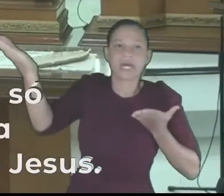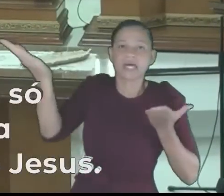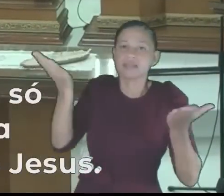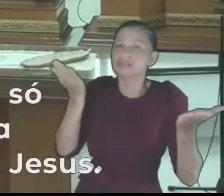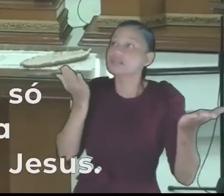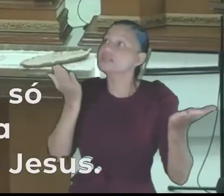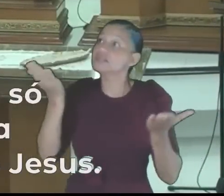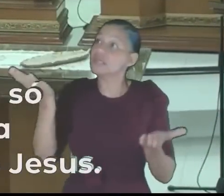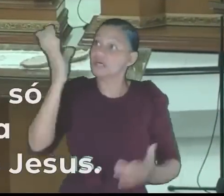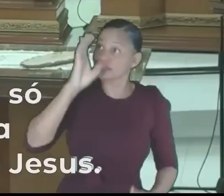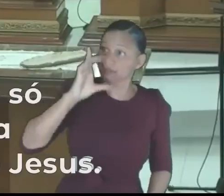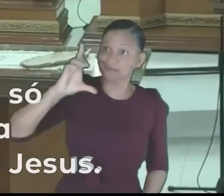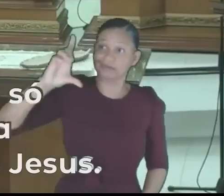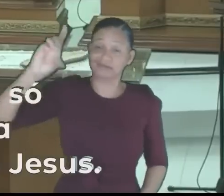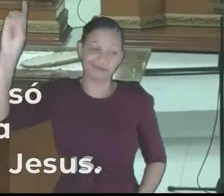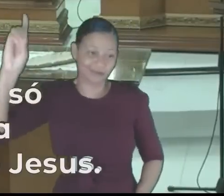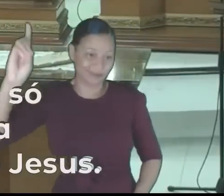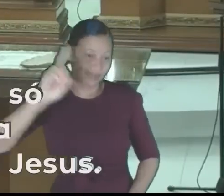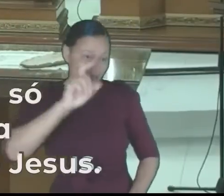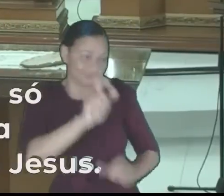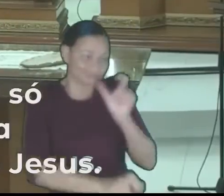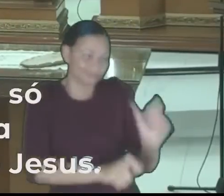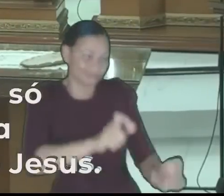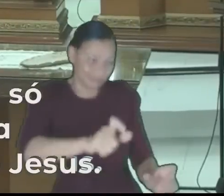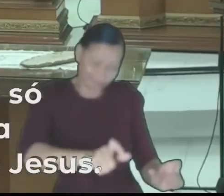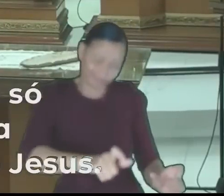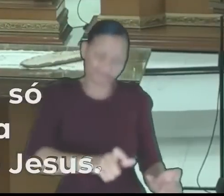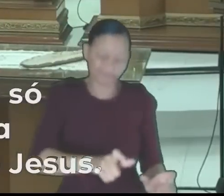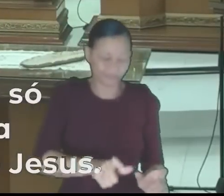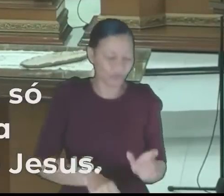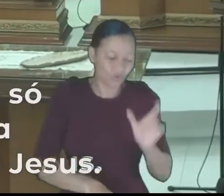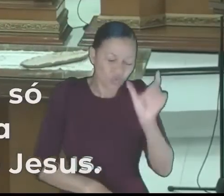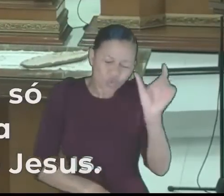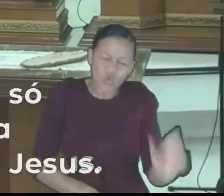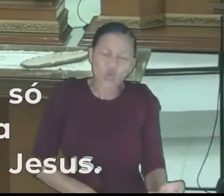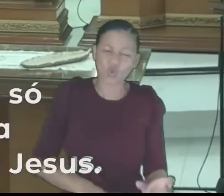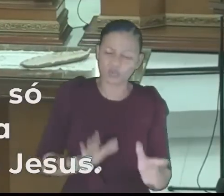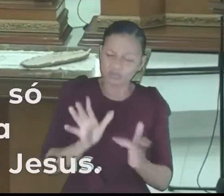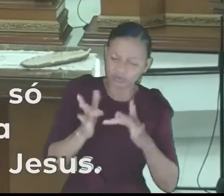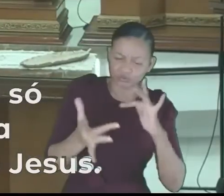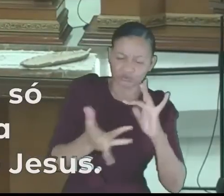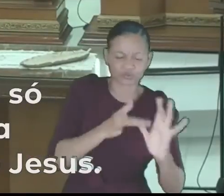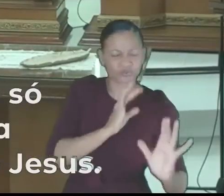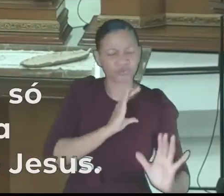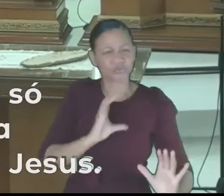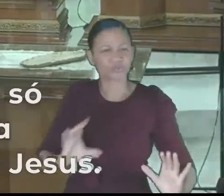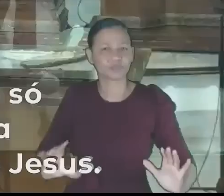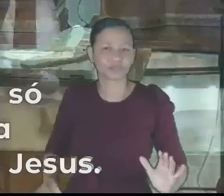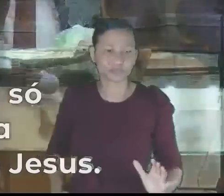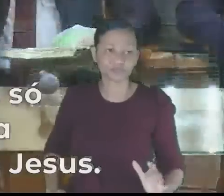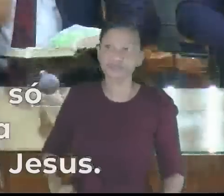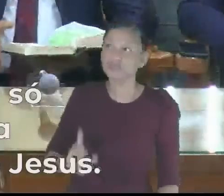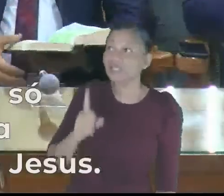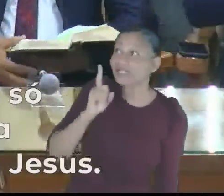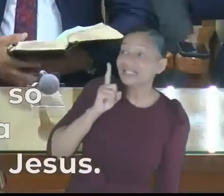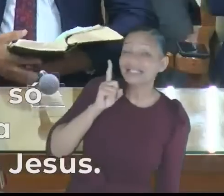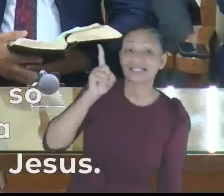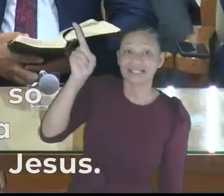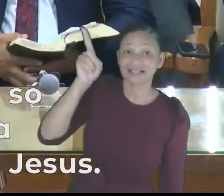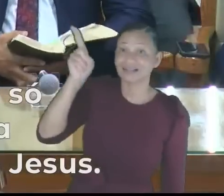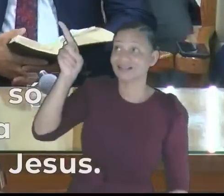e a humanidade, o homem Cristo Jesus. O homem. Lá no céu Jesus tem